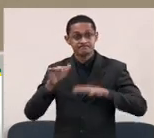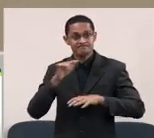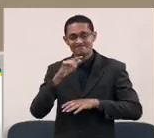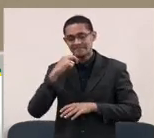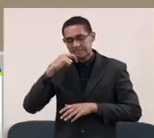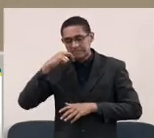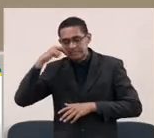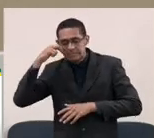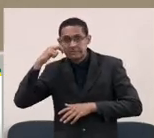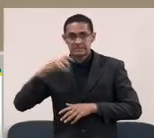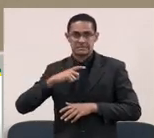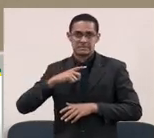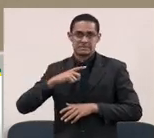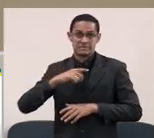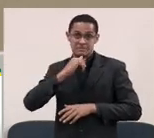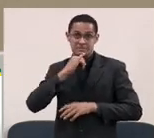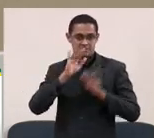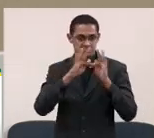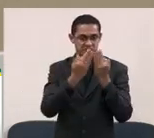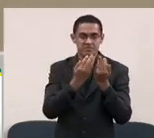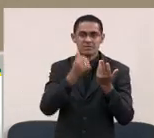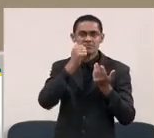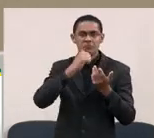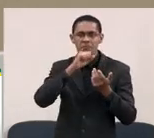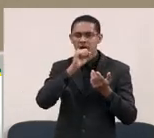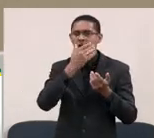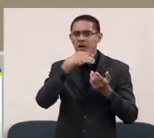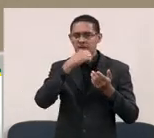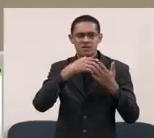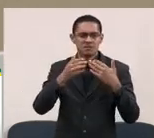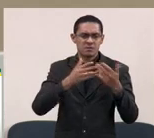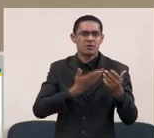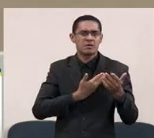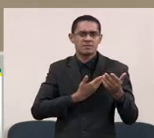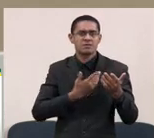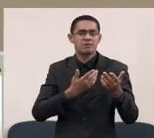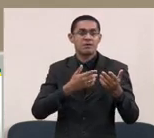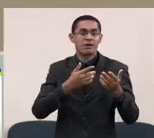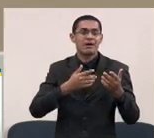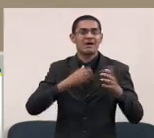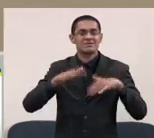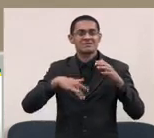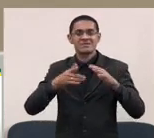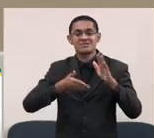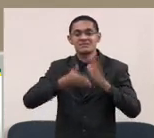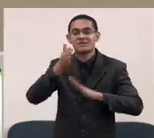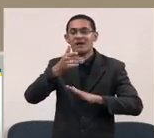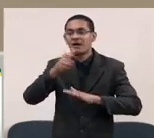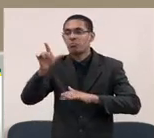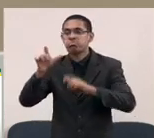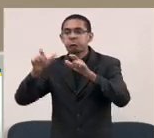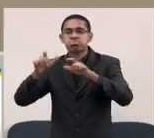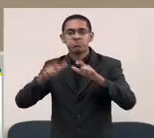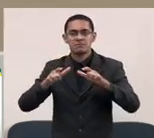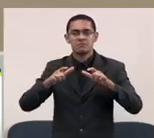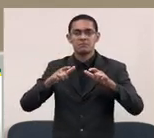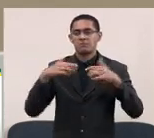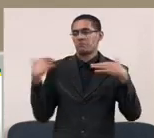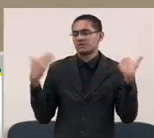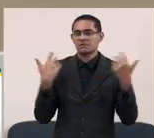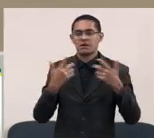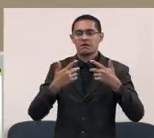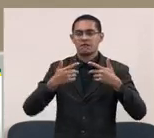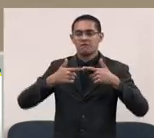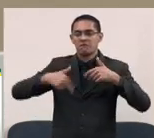qual essas famílias passam é devastador. Para algumas pessoas pode parecer que isso é um